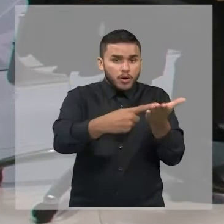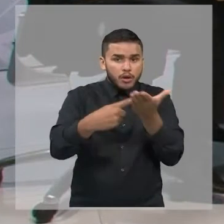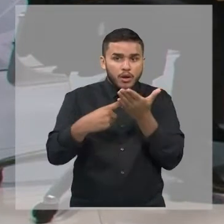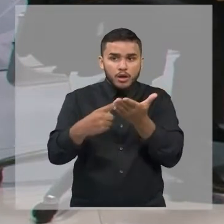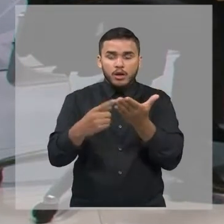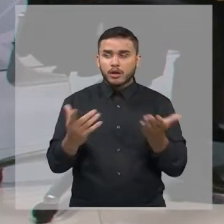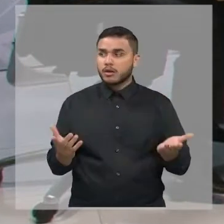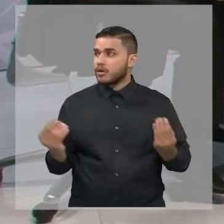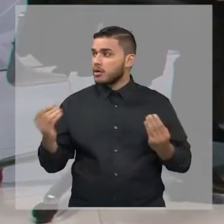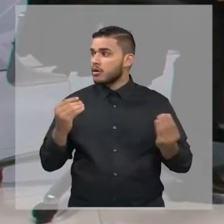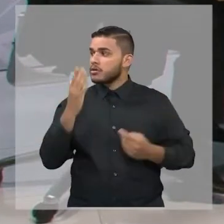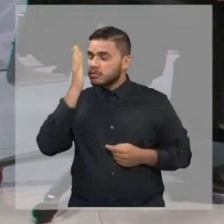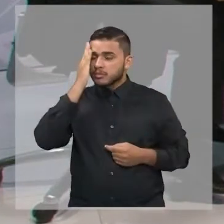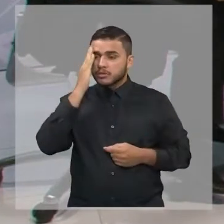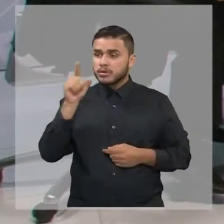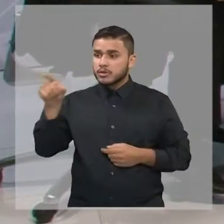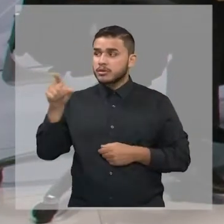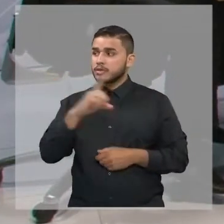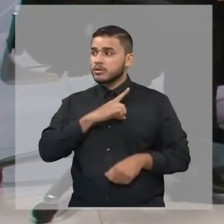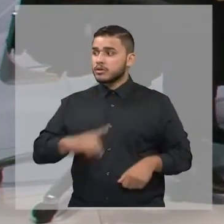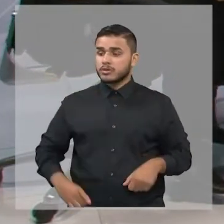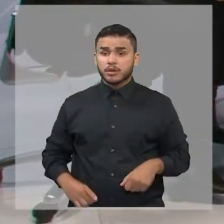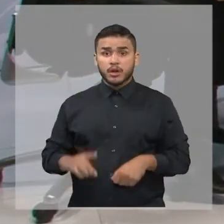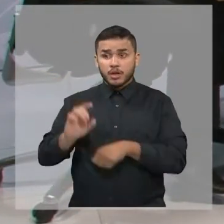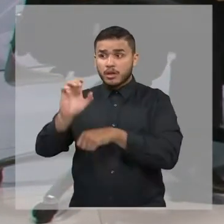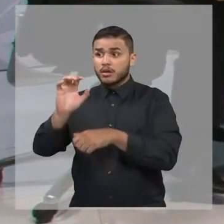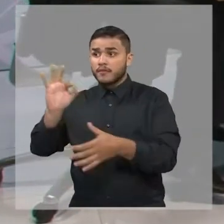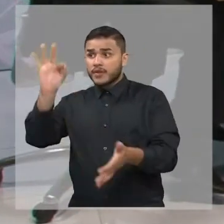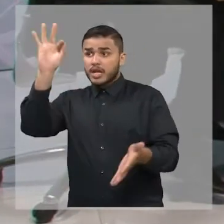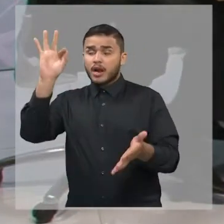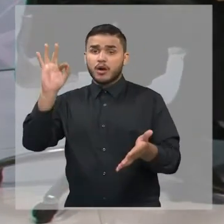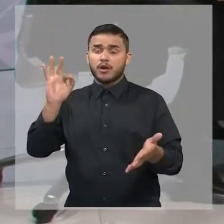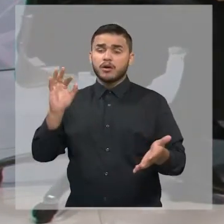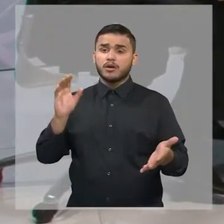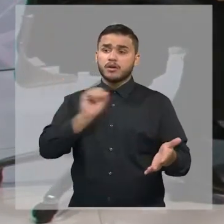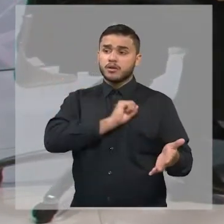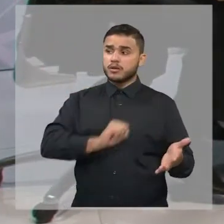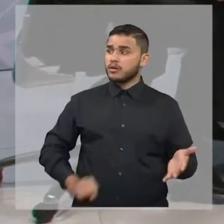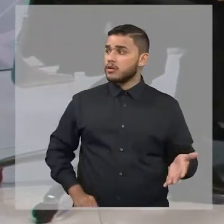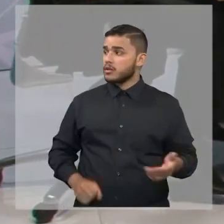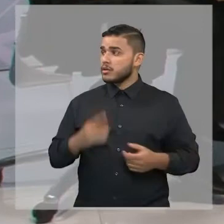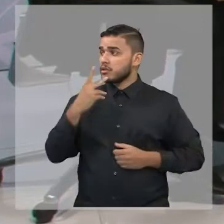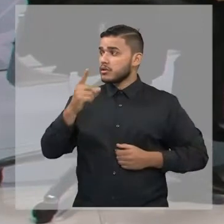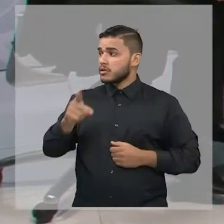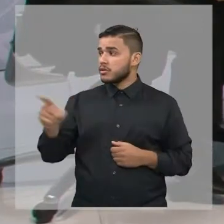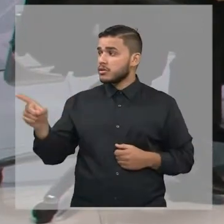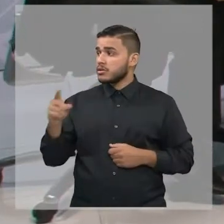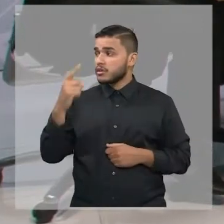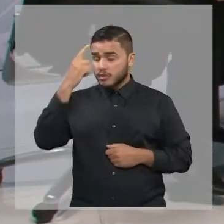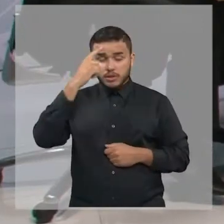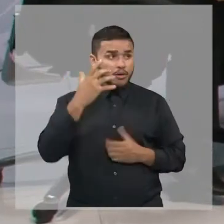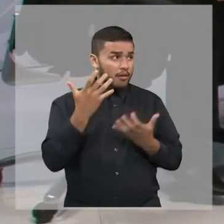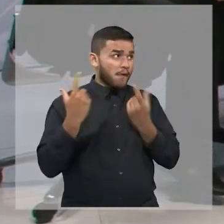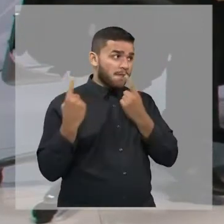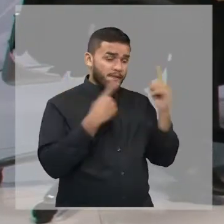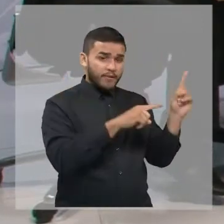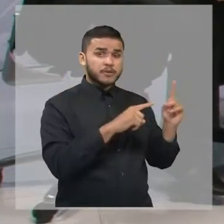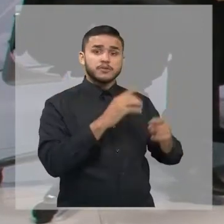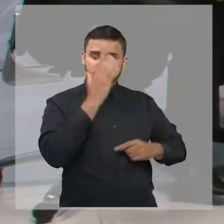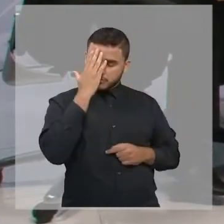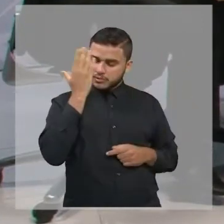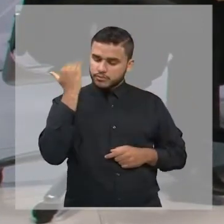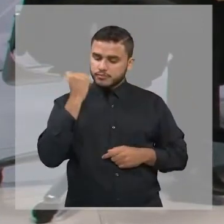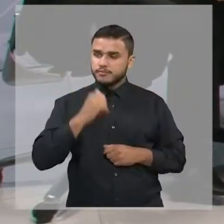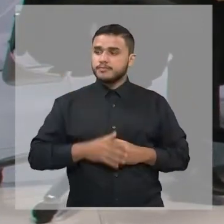com os russos. Exatamente, mas eles estão acuados lá, né? Também, eles estão acuados. Você vai ver um Congresso quando quer acuar um presidente, o que é que ele faz? Porque já